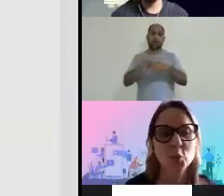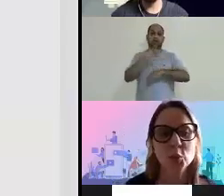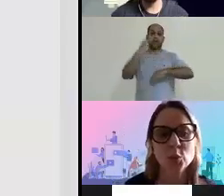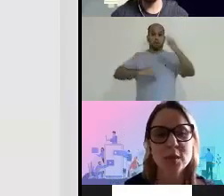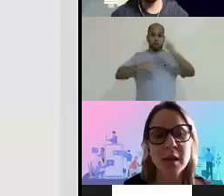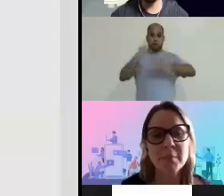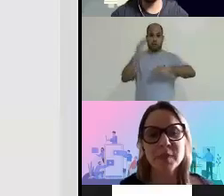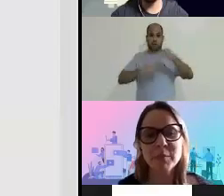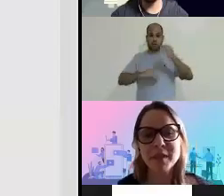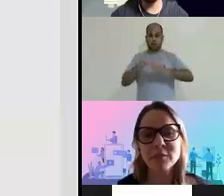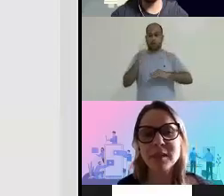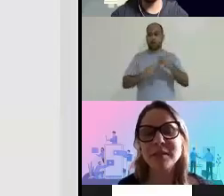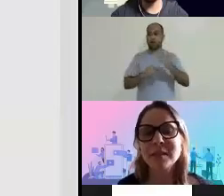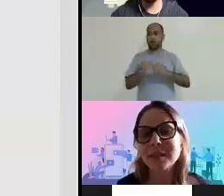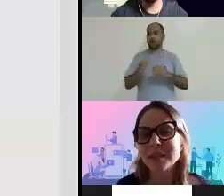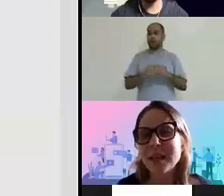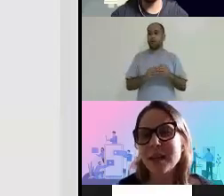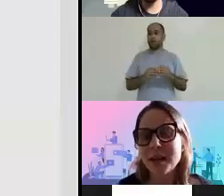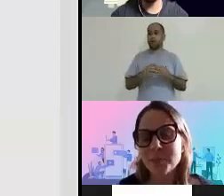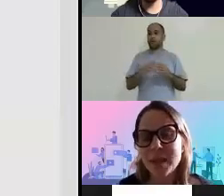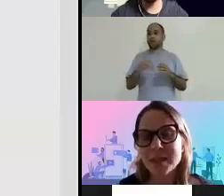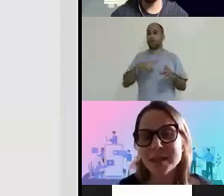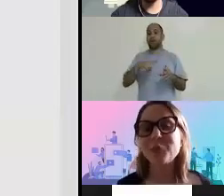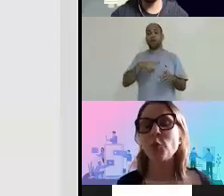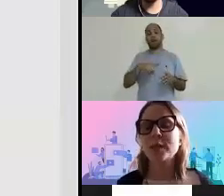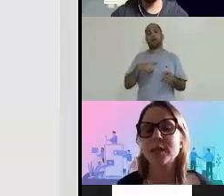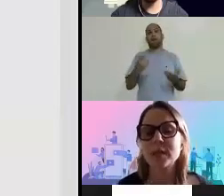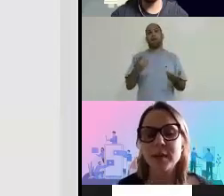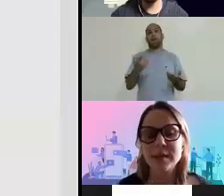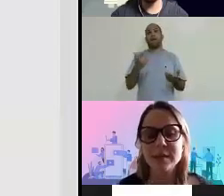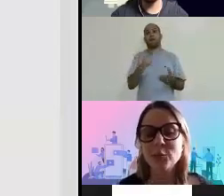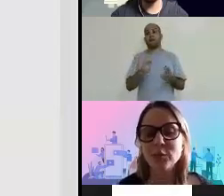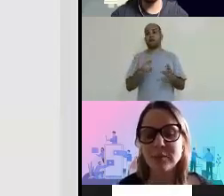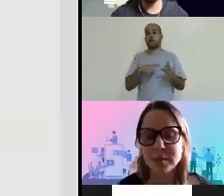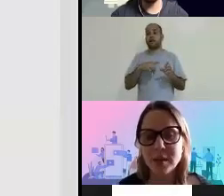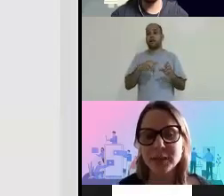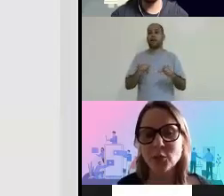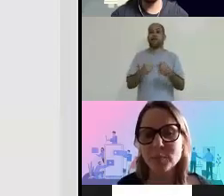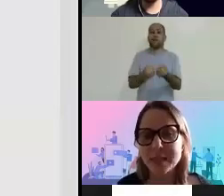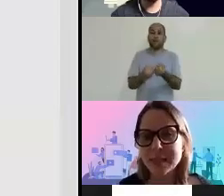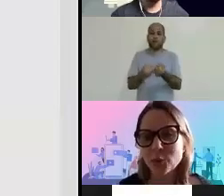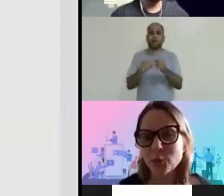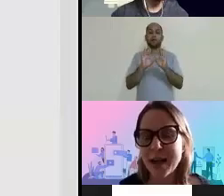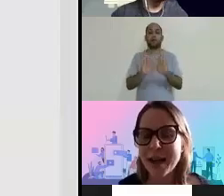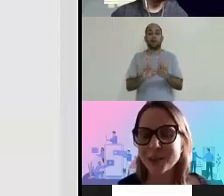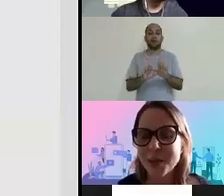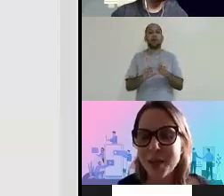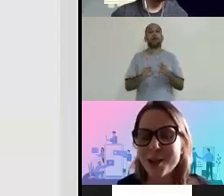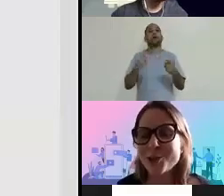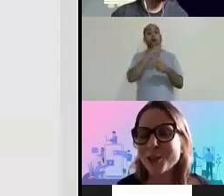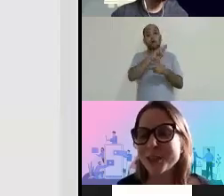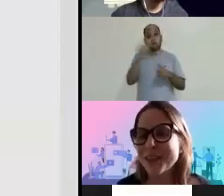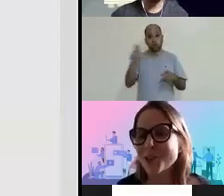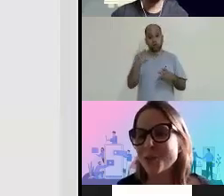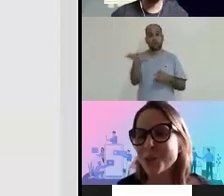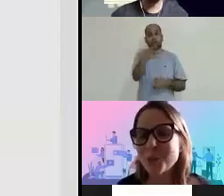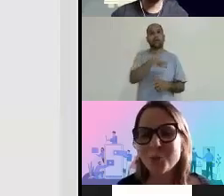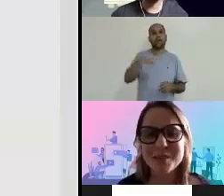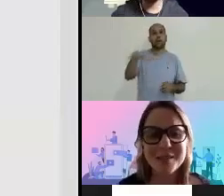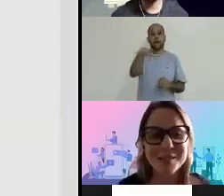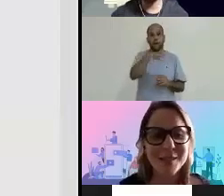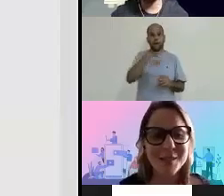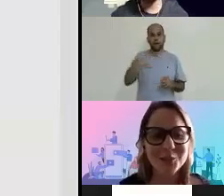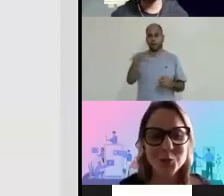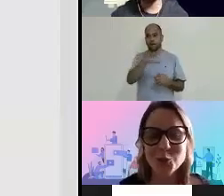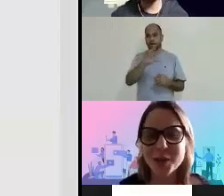através de estudos, também não tem tanta essa força, mas, enfim, é uma denominação do mercado. A gente até já fez